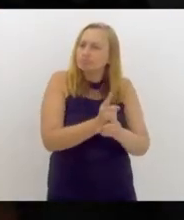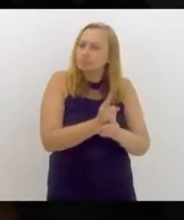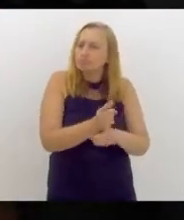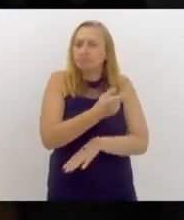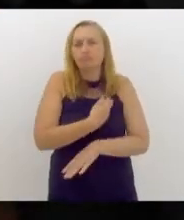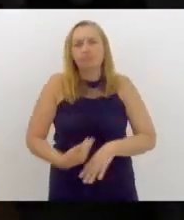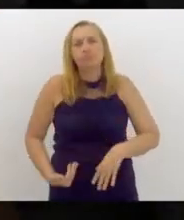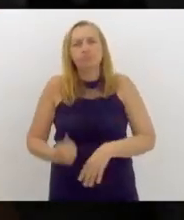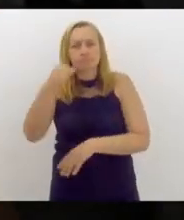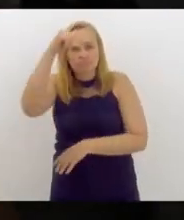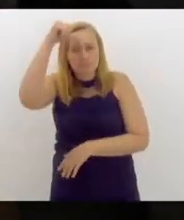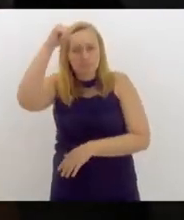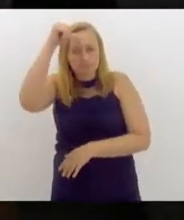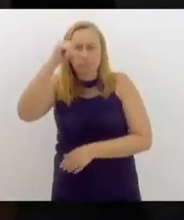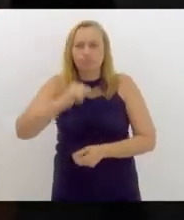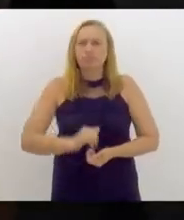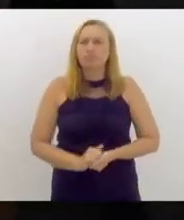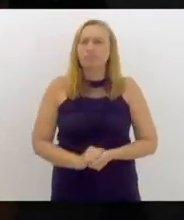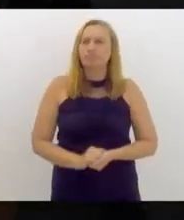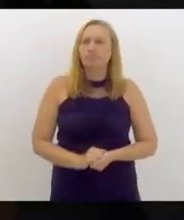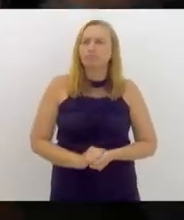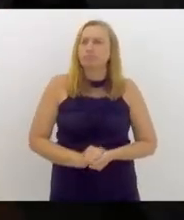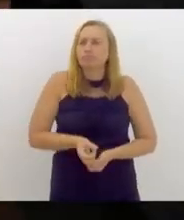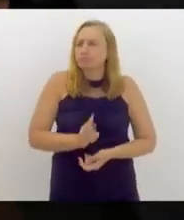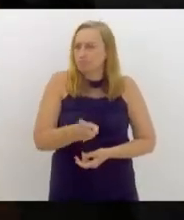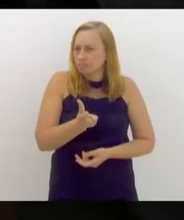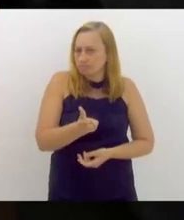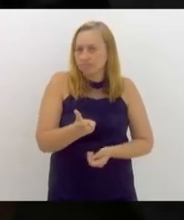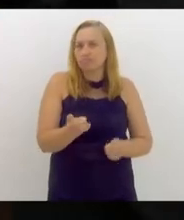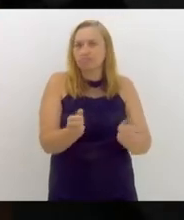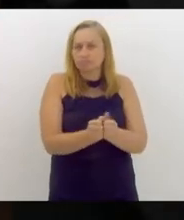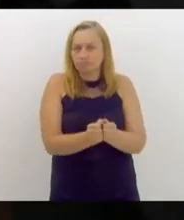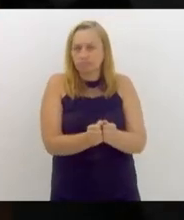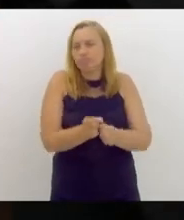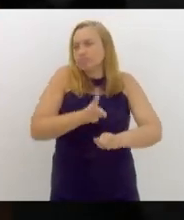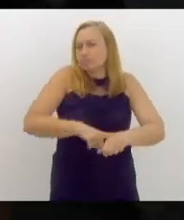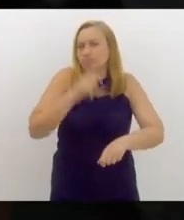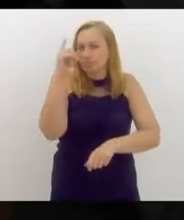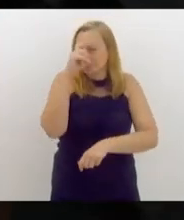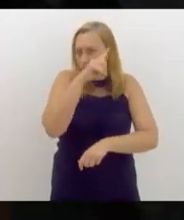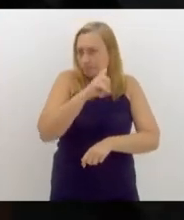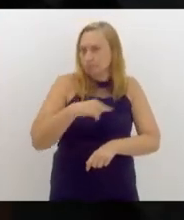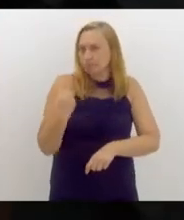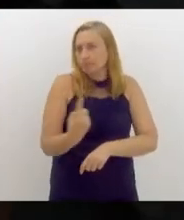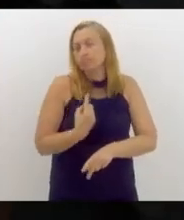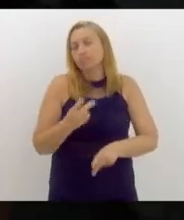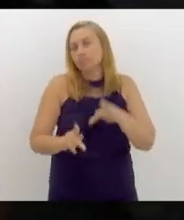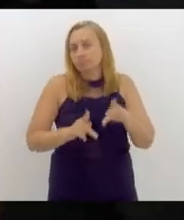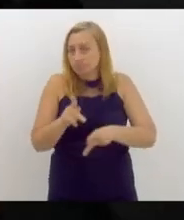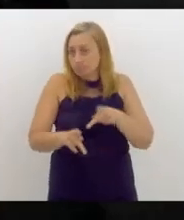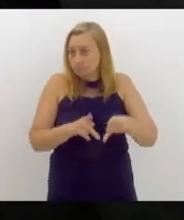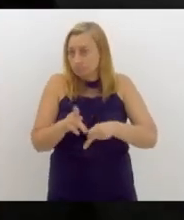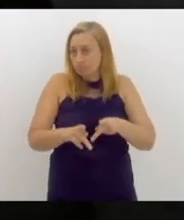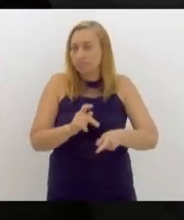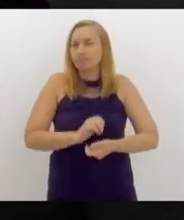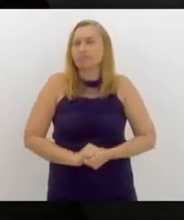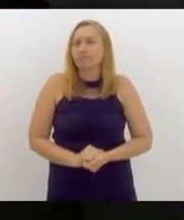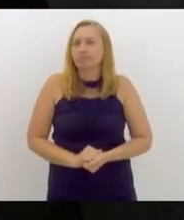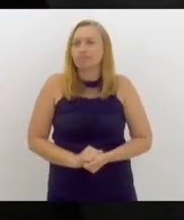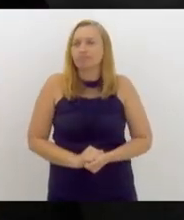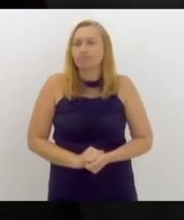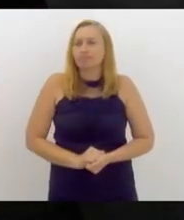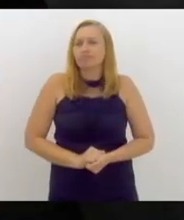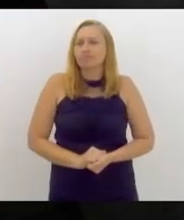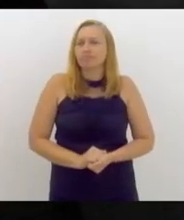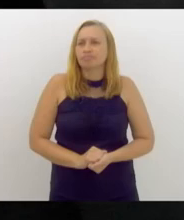governador Cláudio Castro, que esteve presente, sempre estará nos momentos mais difíceis da nossa população, no quartel do